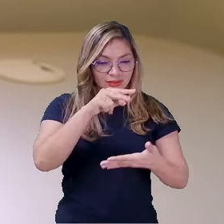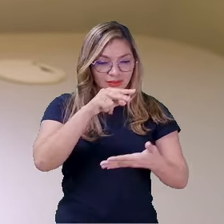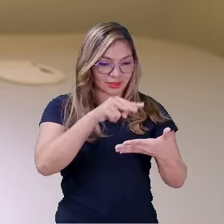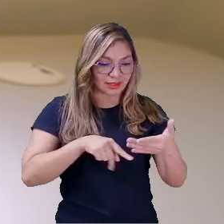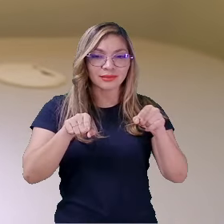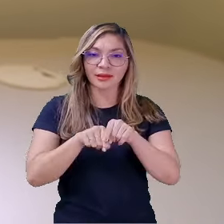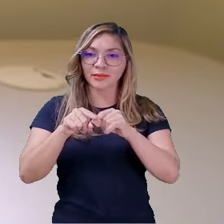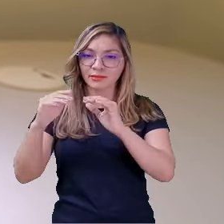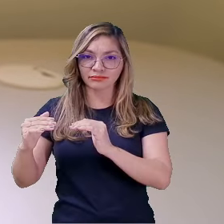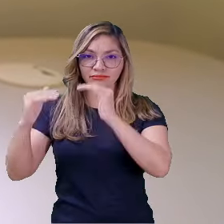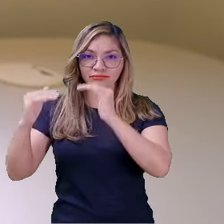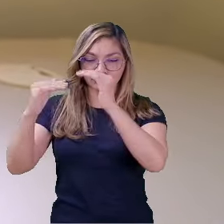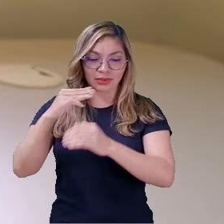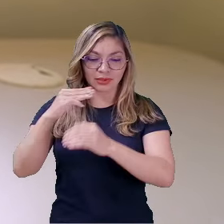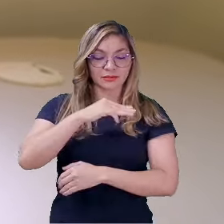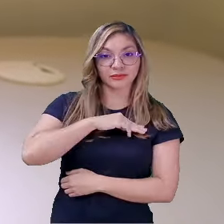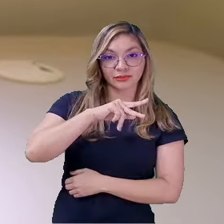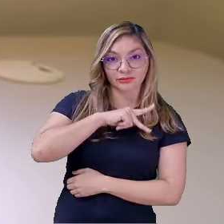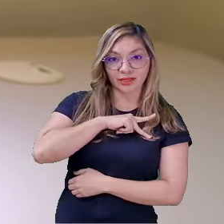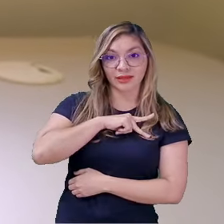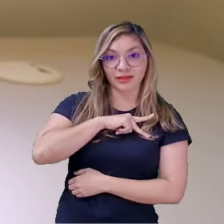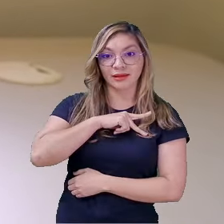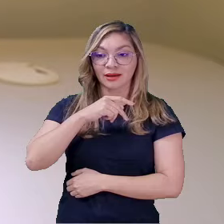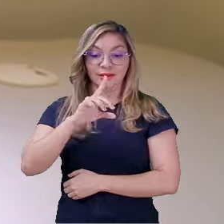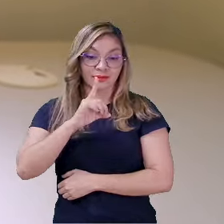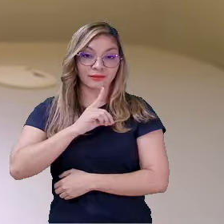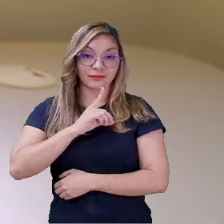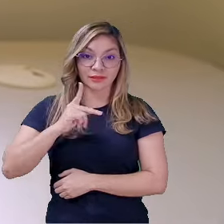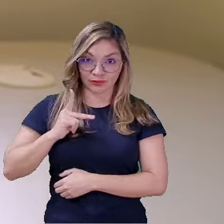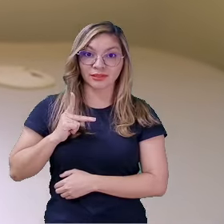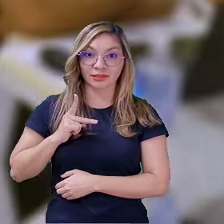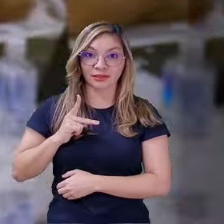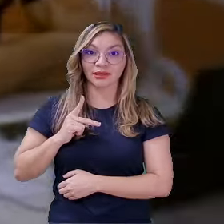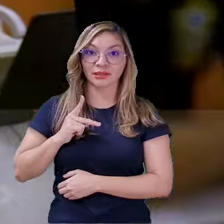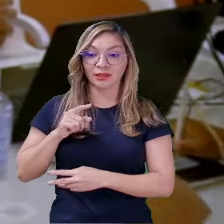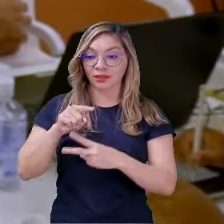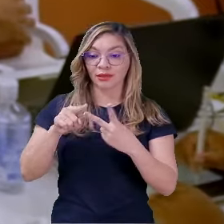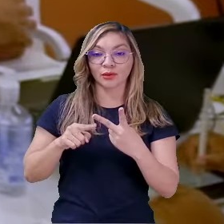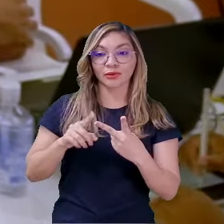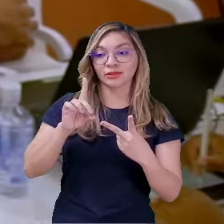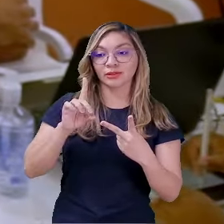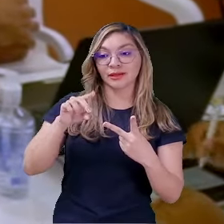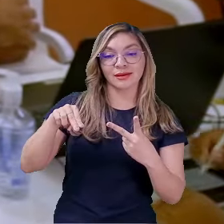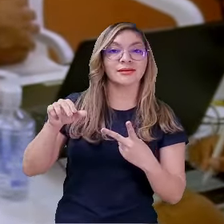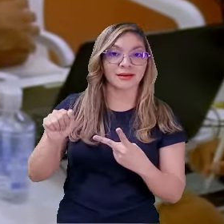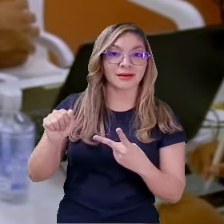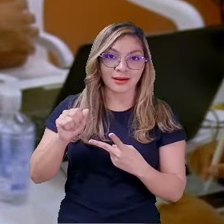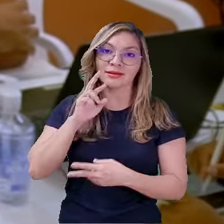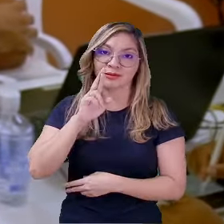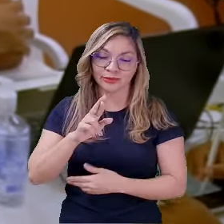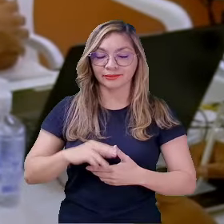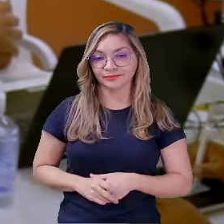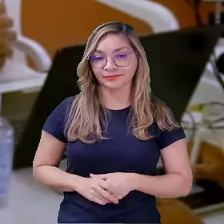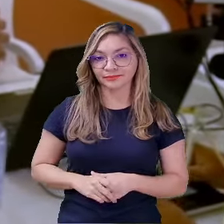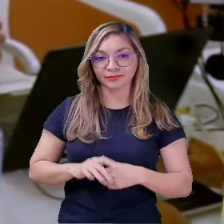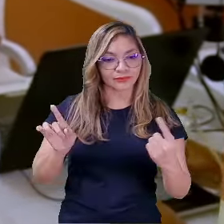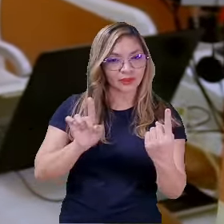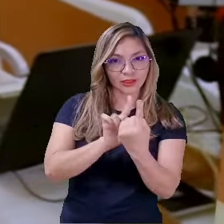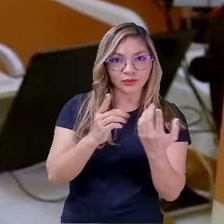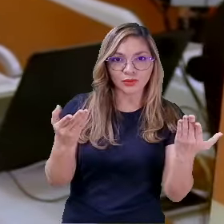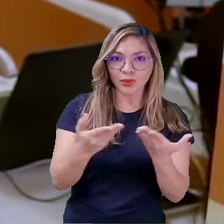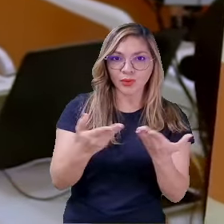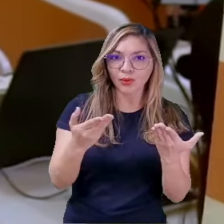presentes, Ministério Público e Defensoria, de 2 resultados de exame de DNA. O nosso atendimento hoje circula